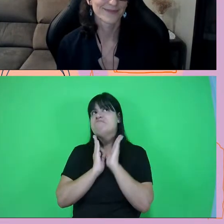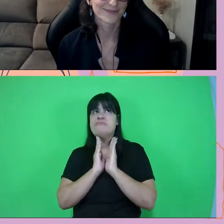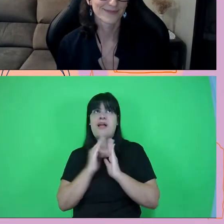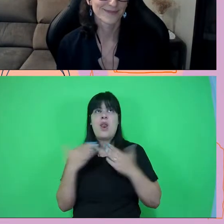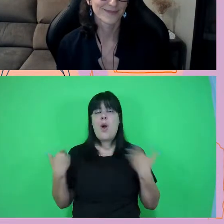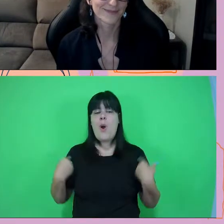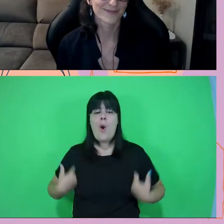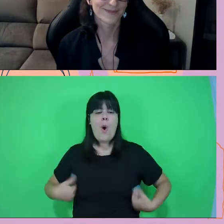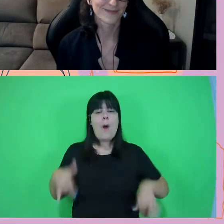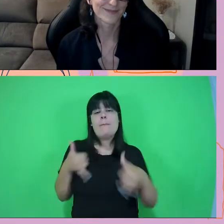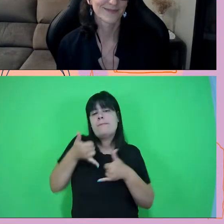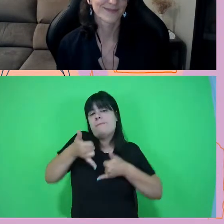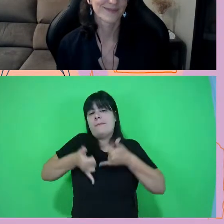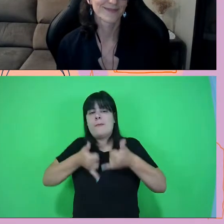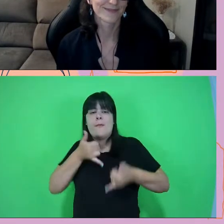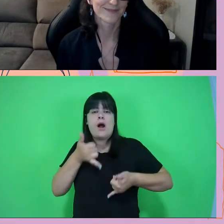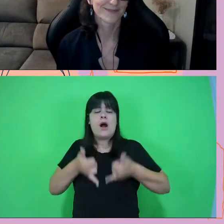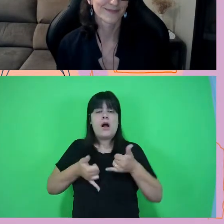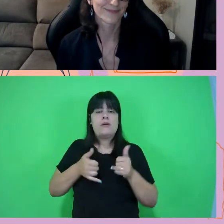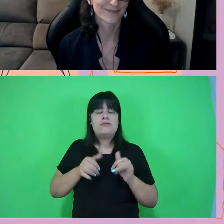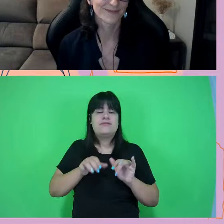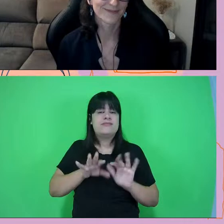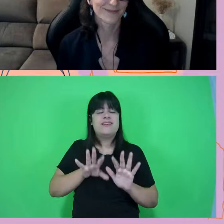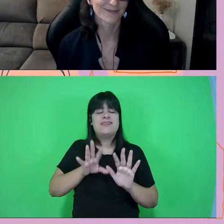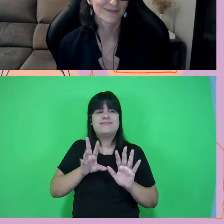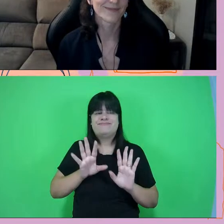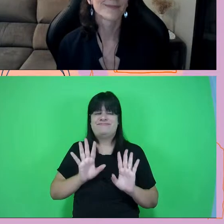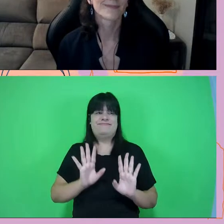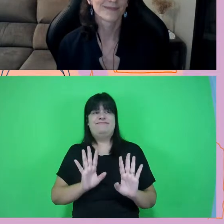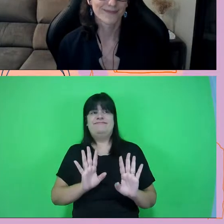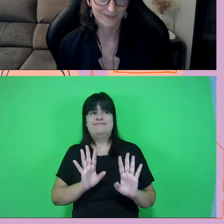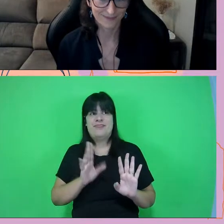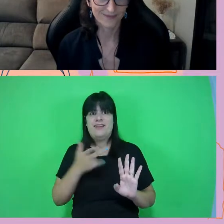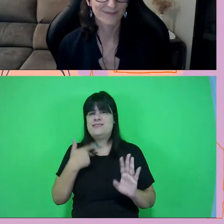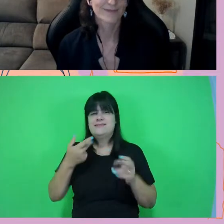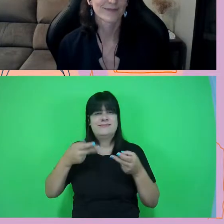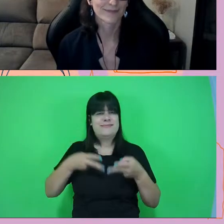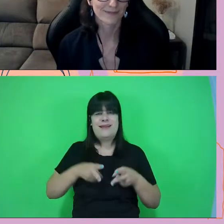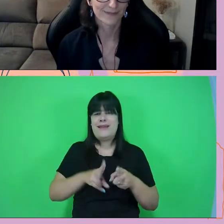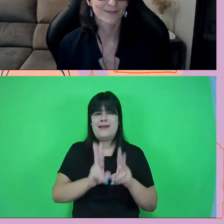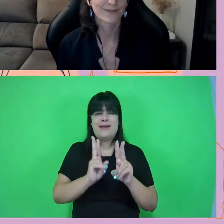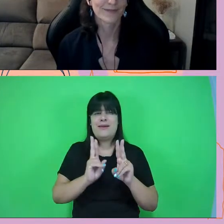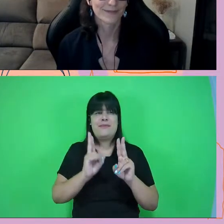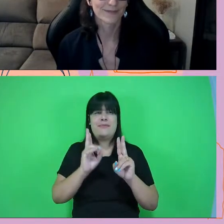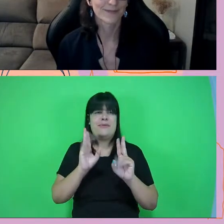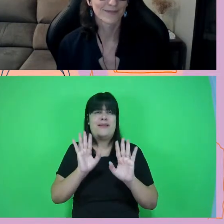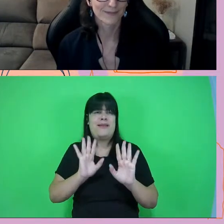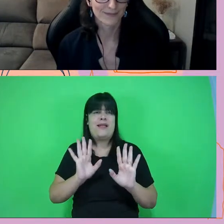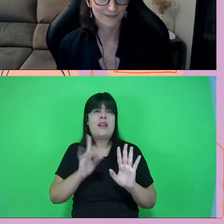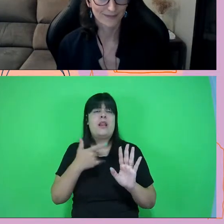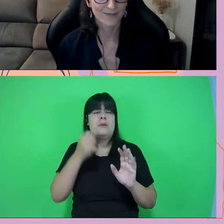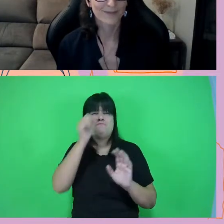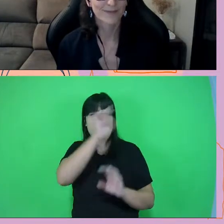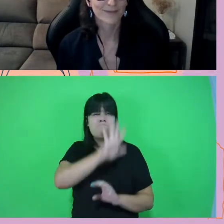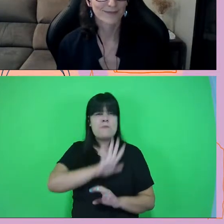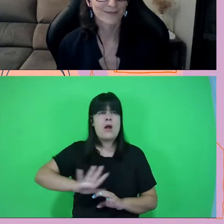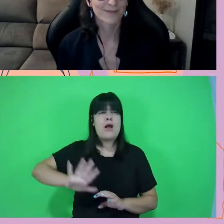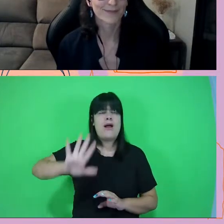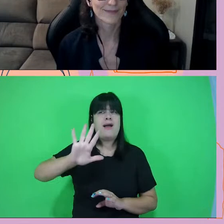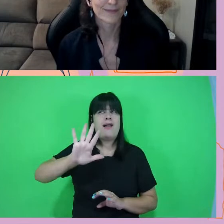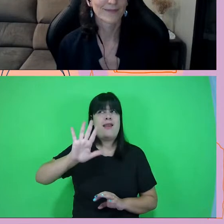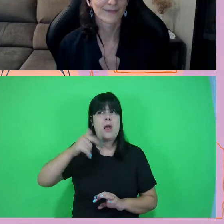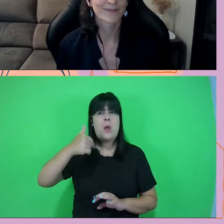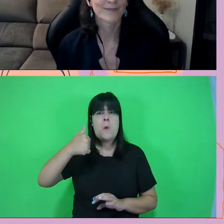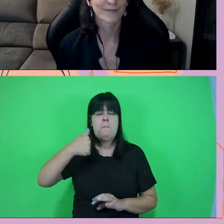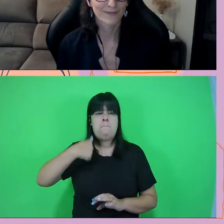um salto. Isso daí eu sempre enfrentei, né, desde quando eu cheguei nesse cenário em que eu me tornei,